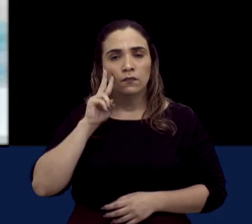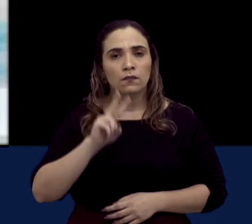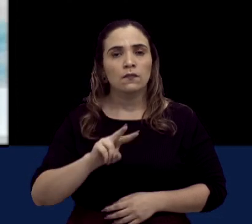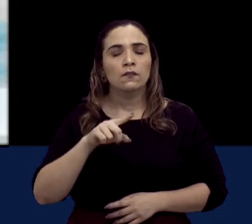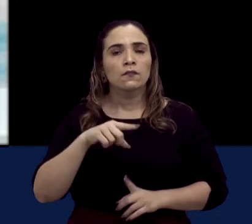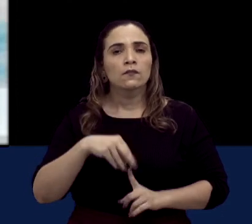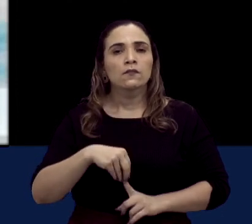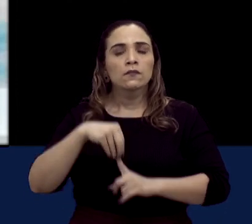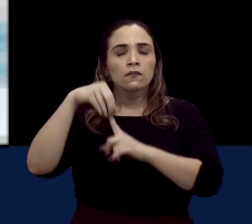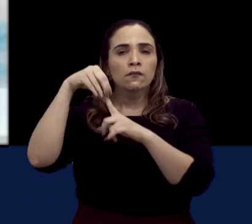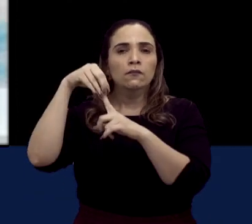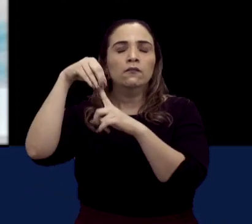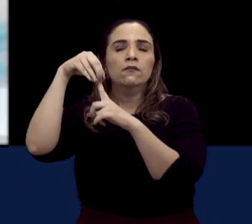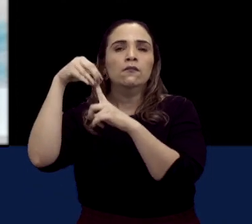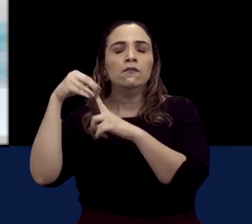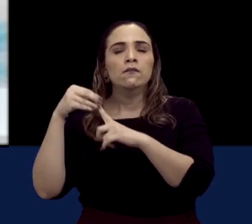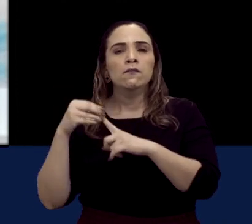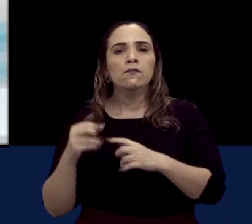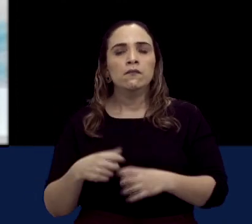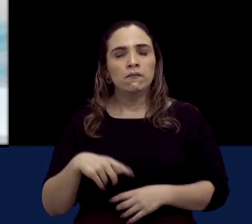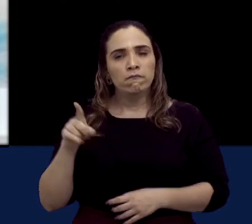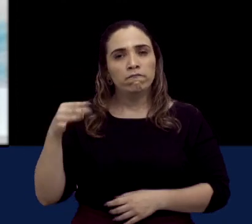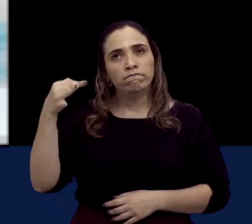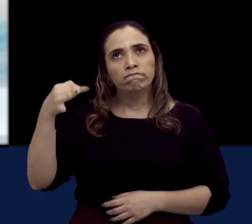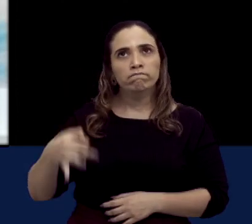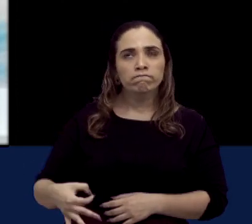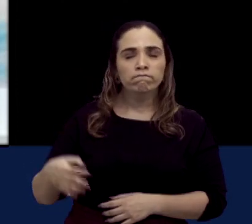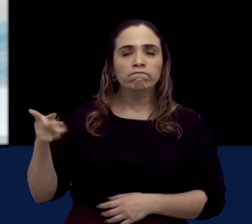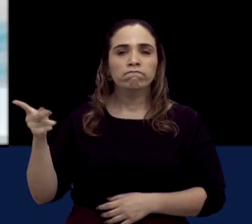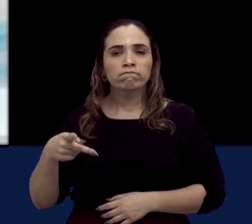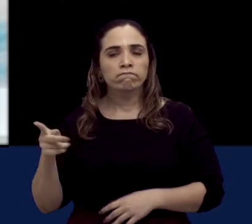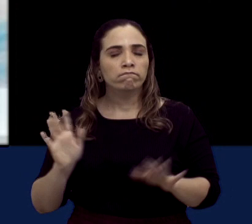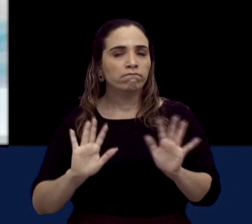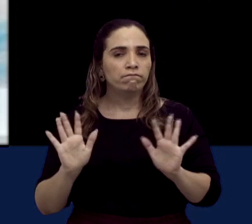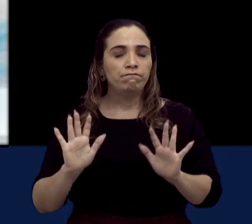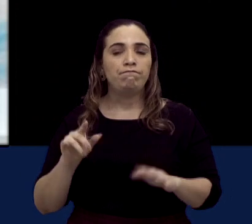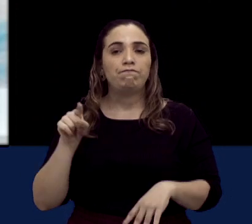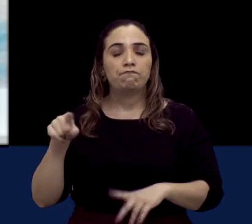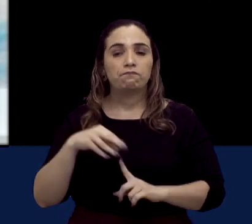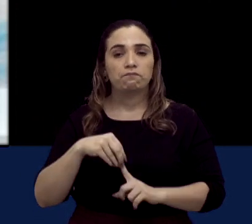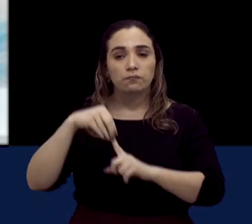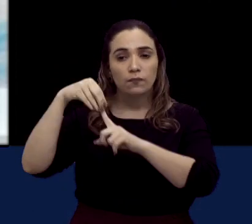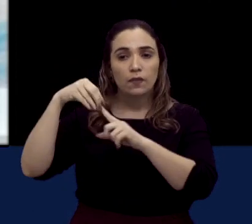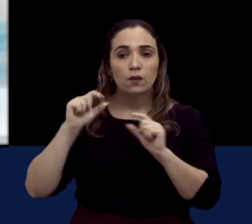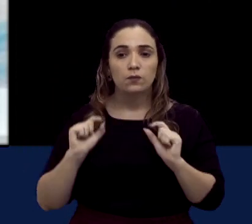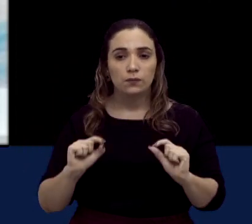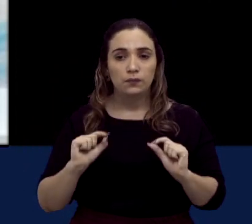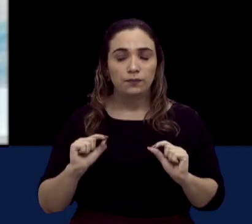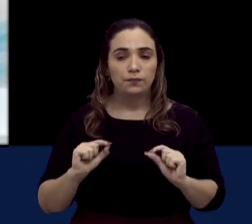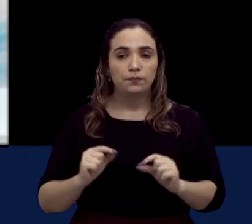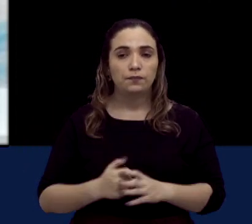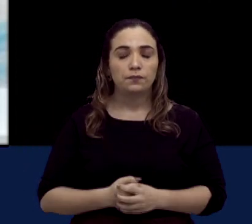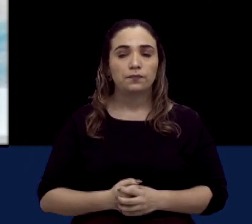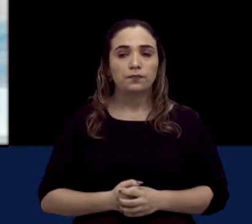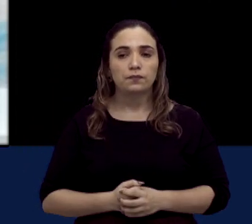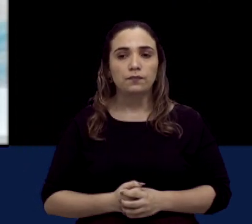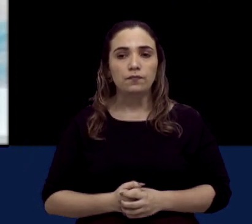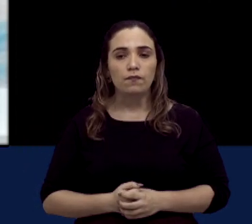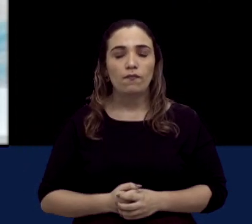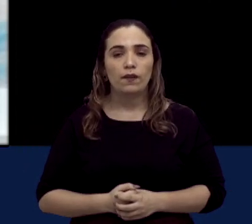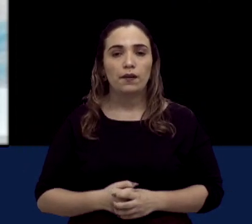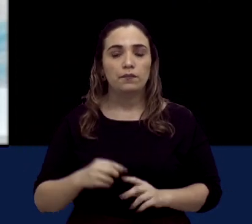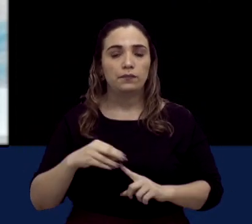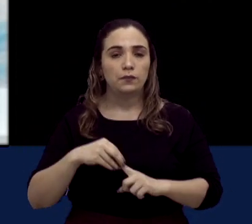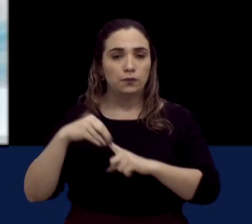forma, não estou dizendo que é a certa, era o que era visto naquele momento, como uma das